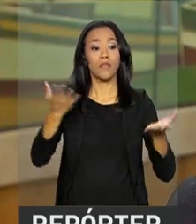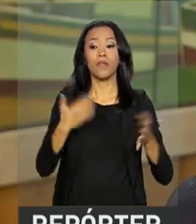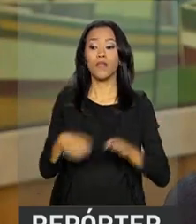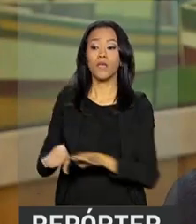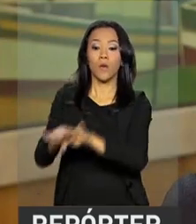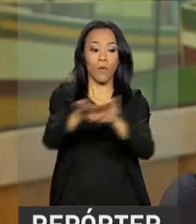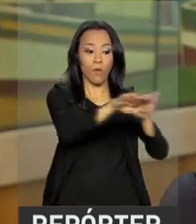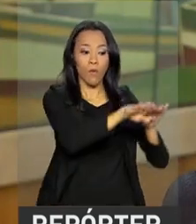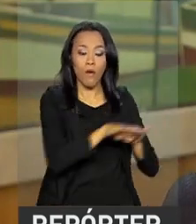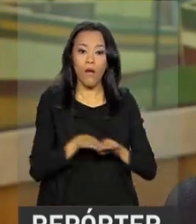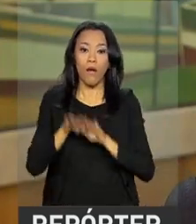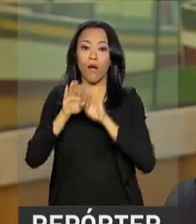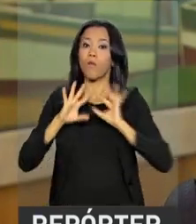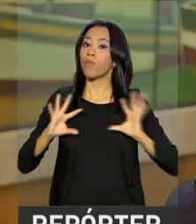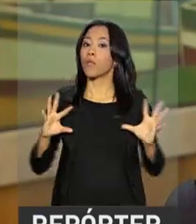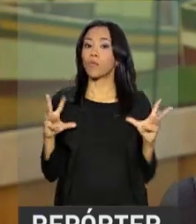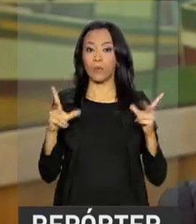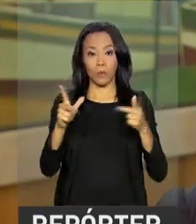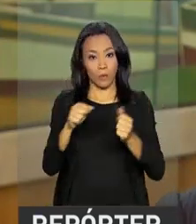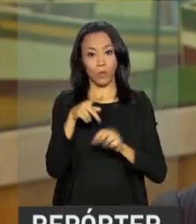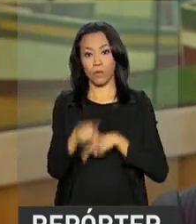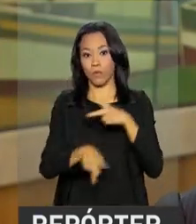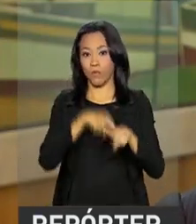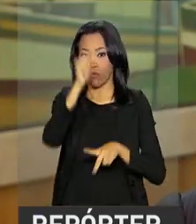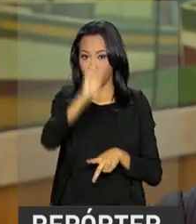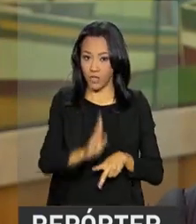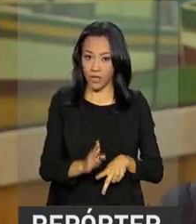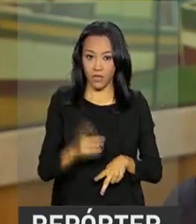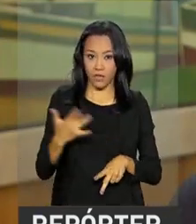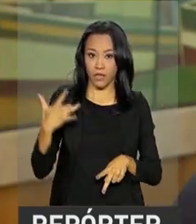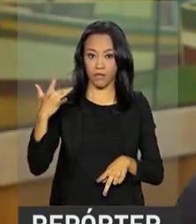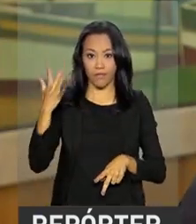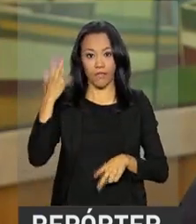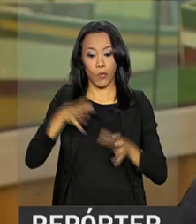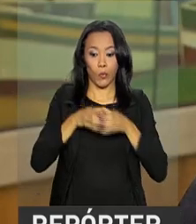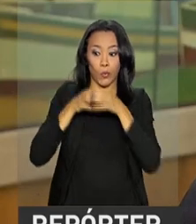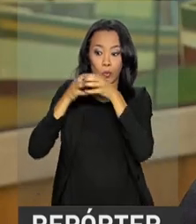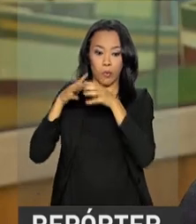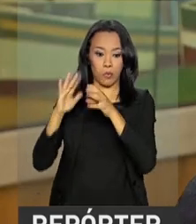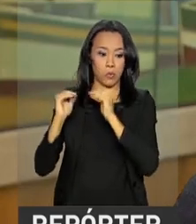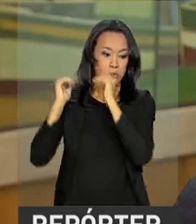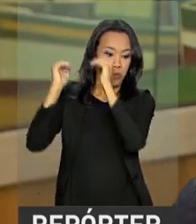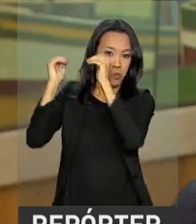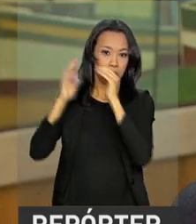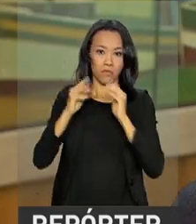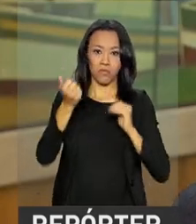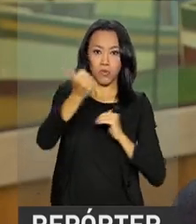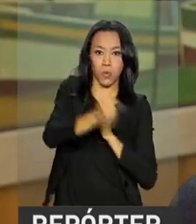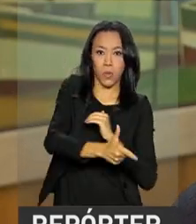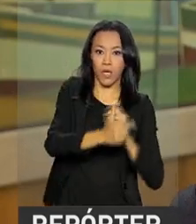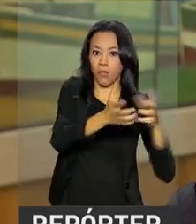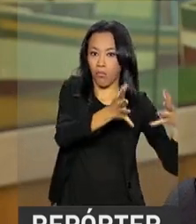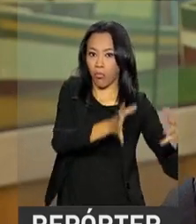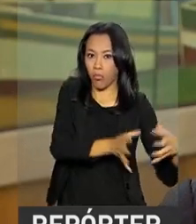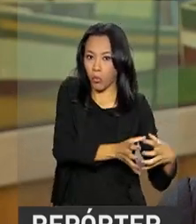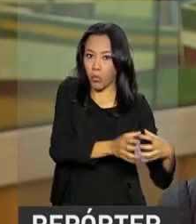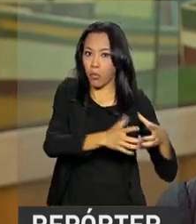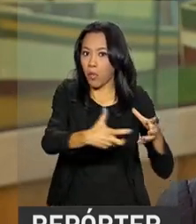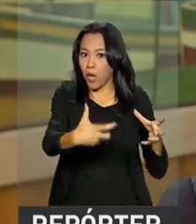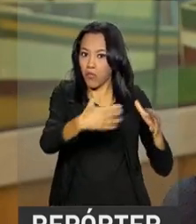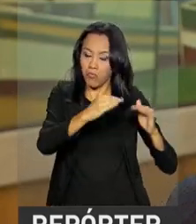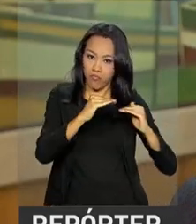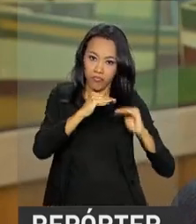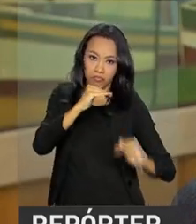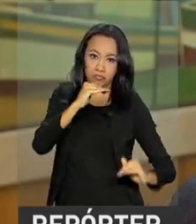previdência igual para todos os brasileiros sem privilégios nós apenas estamos cortando é privilégios e também estamos